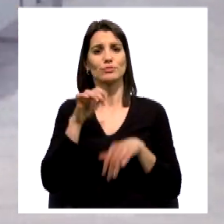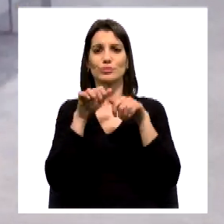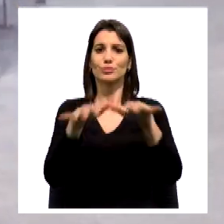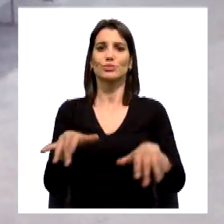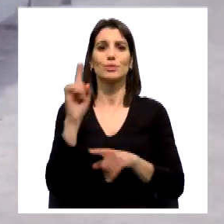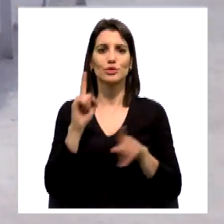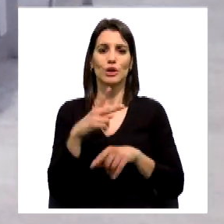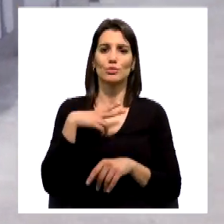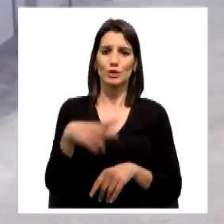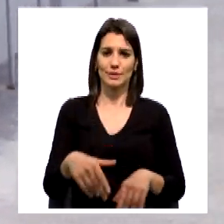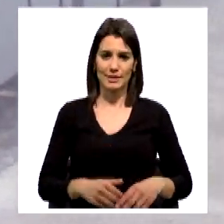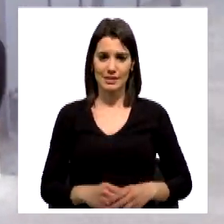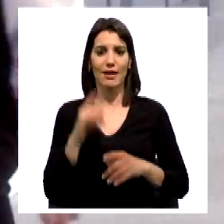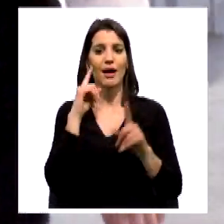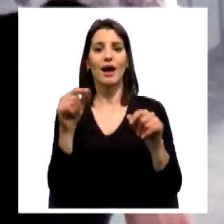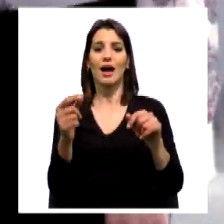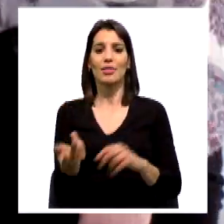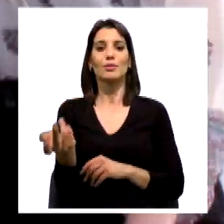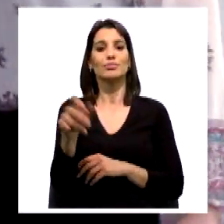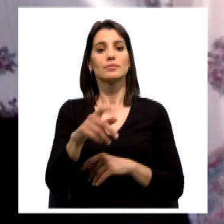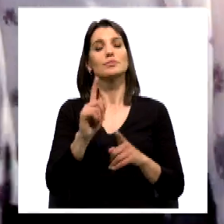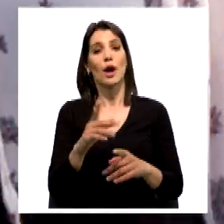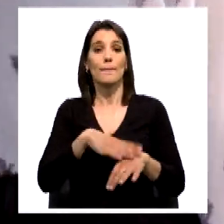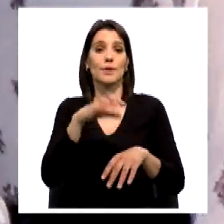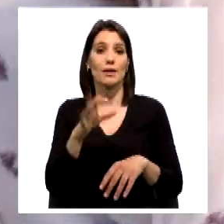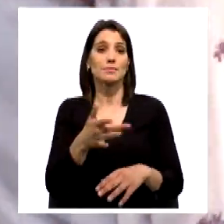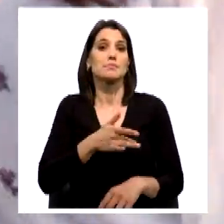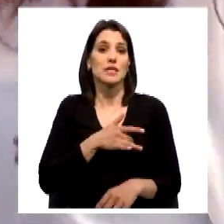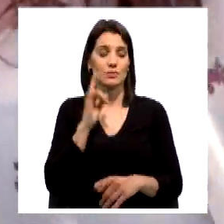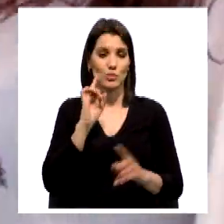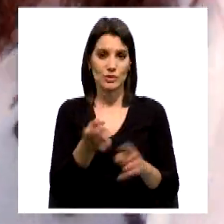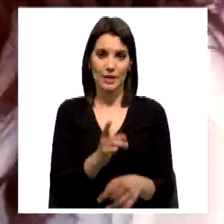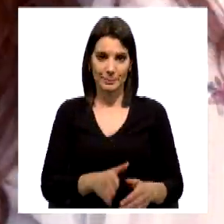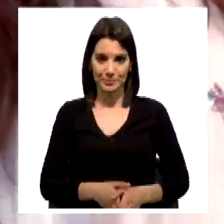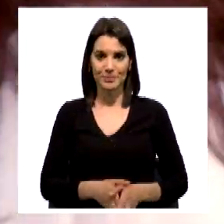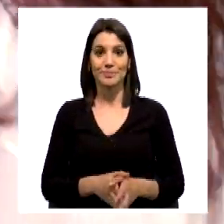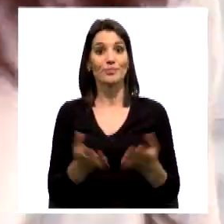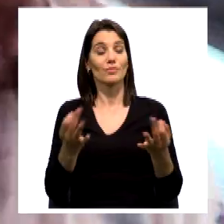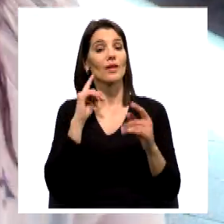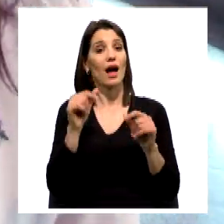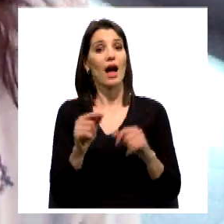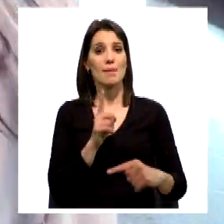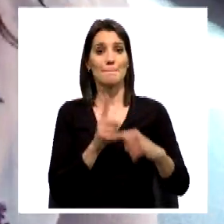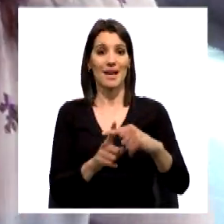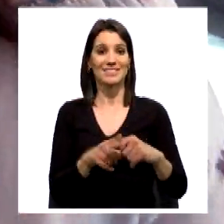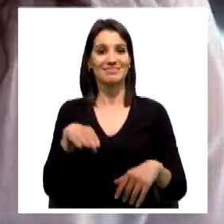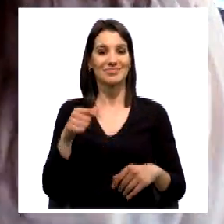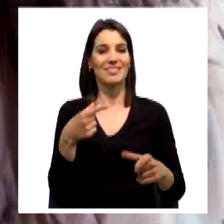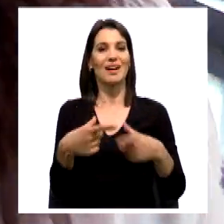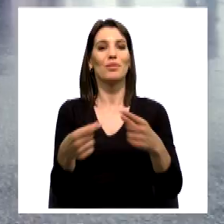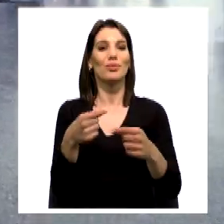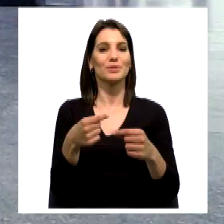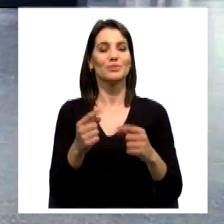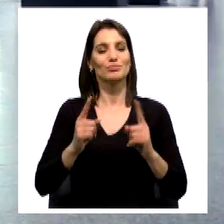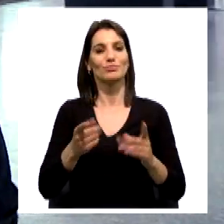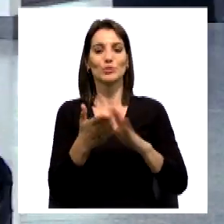dos maiores divulgadores da música portuguesa. A rádio surgiu como consequência desta paixão pela música. Foi na Rádio Mais, na